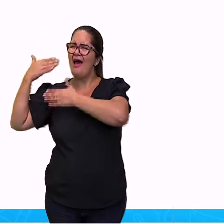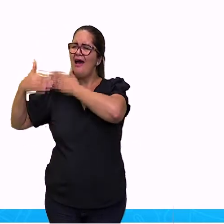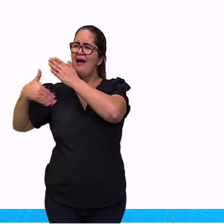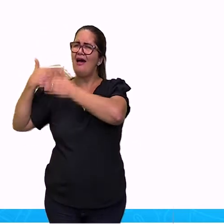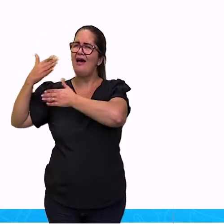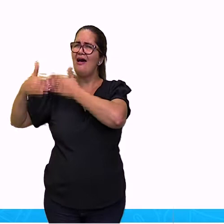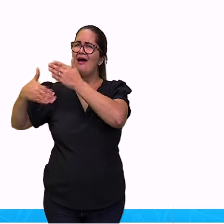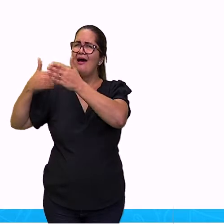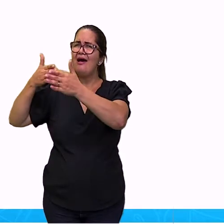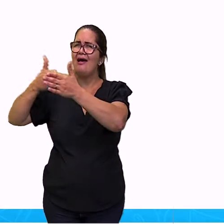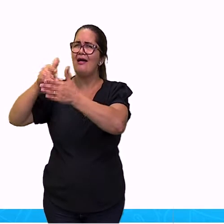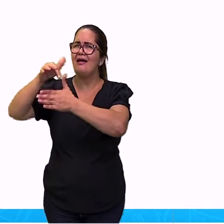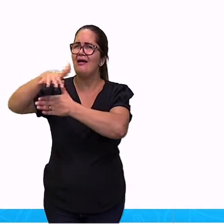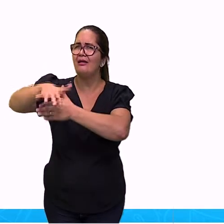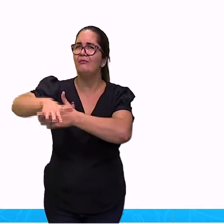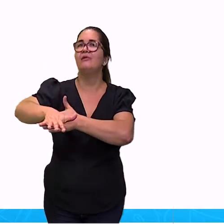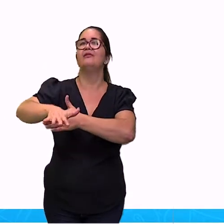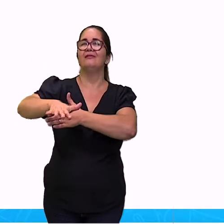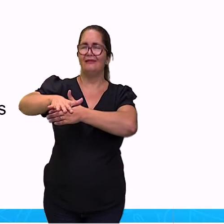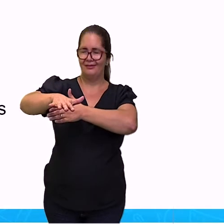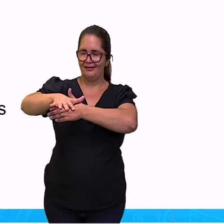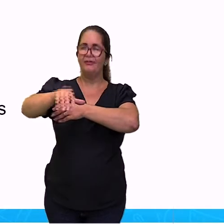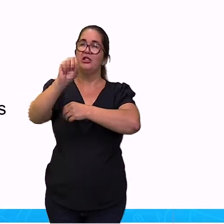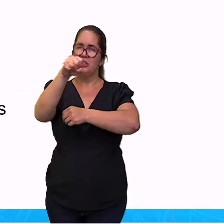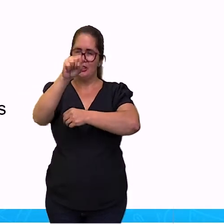conhecer um pouquinho da história da dança.